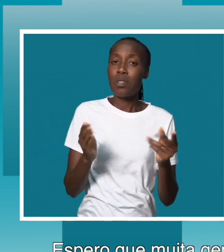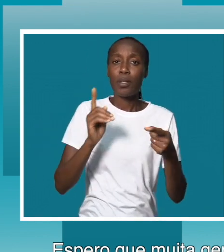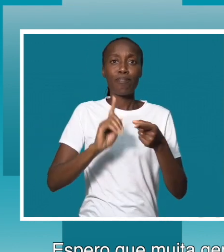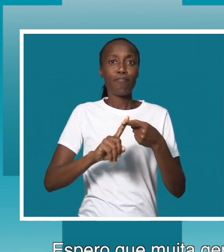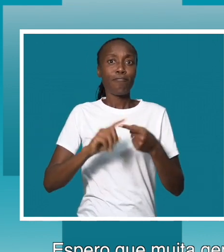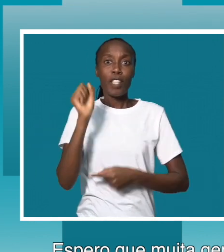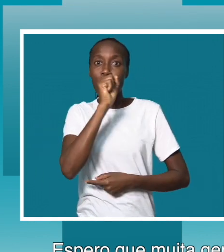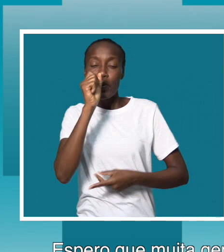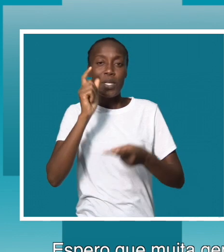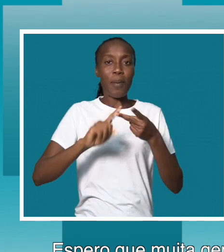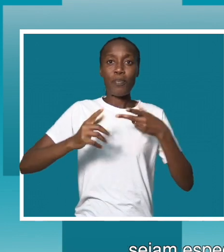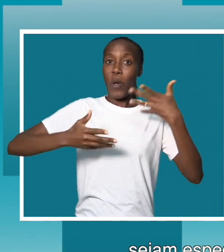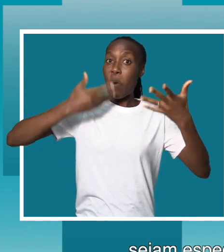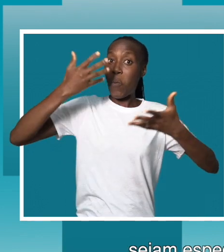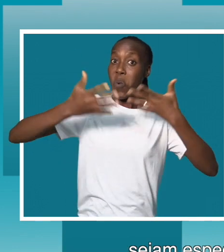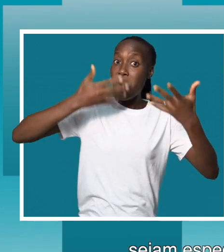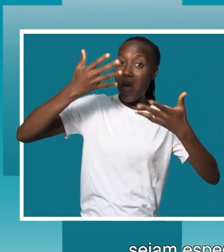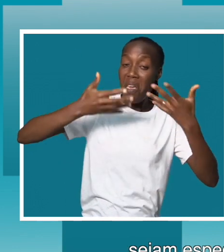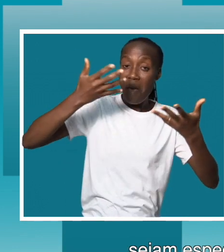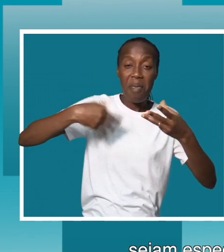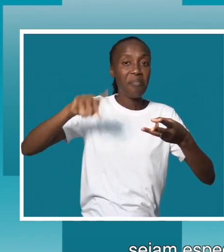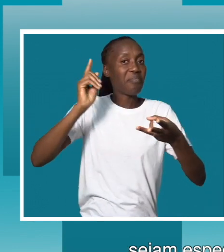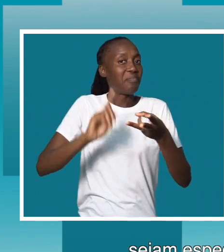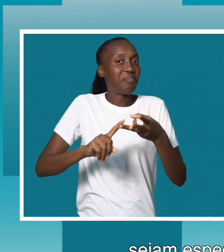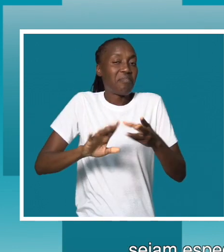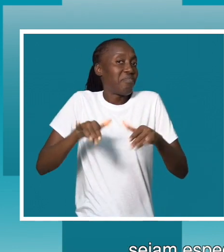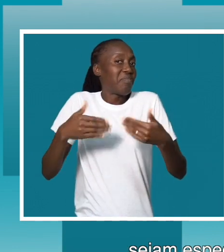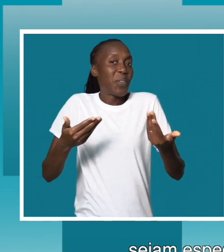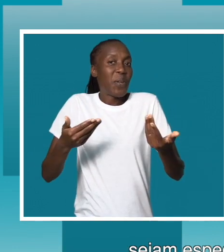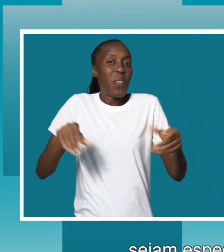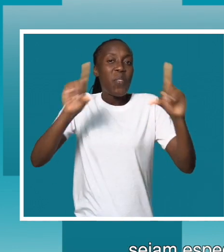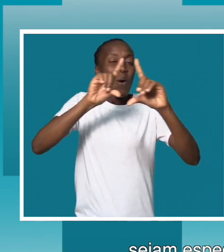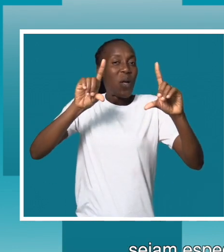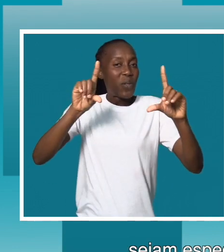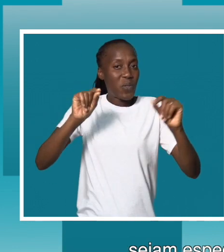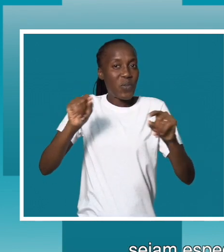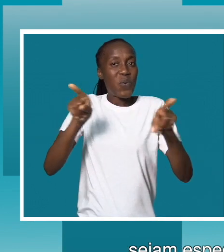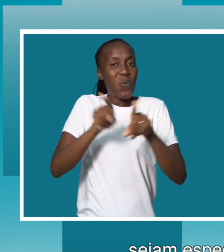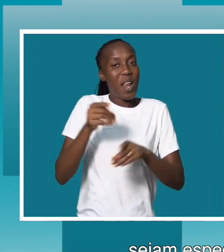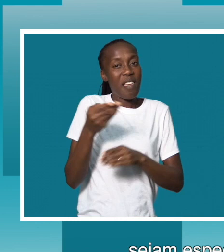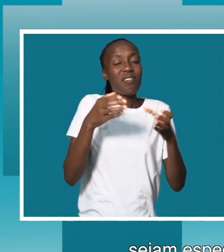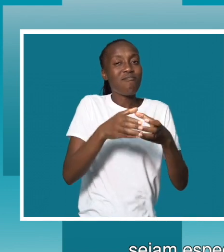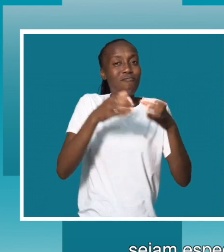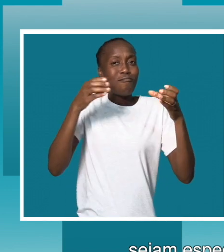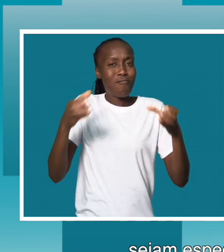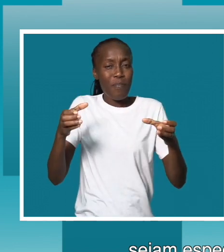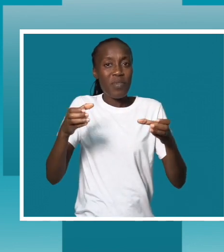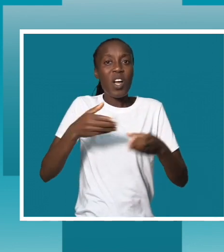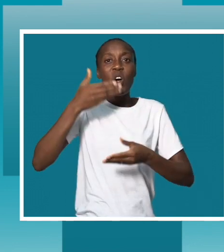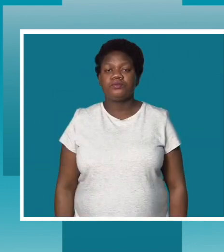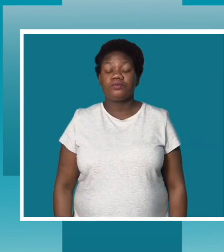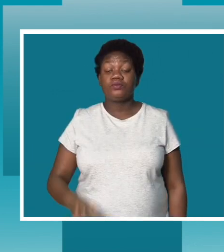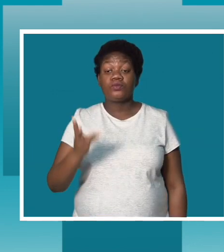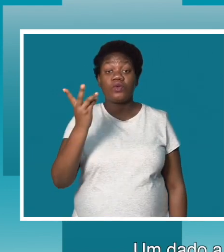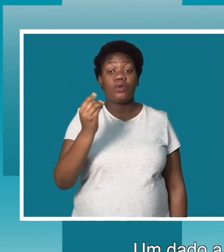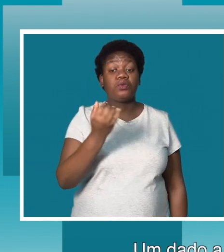promoções de espetáculos sejam espetáculos com esta grandeza. Espetáculos,